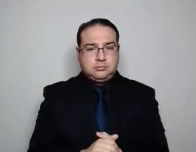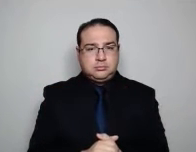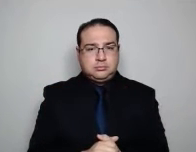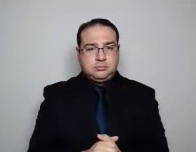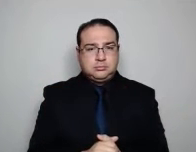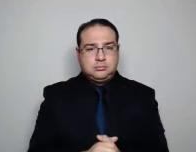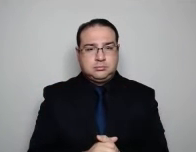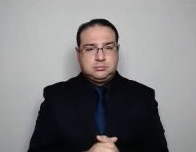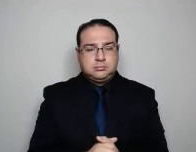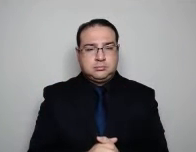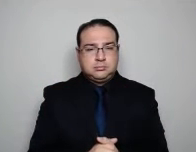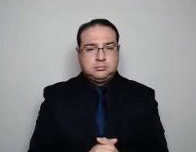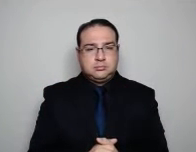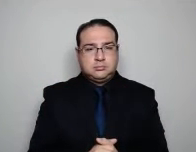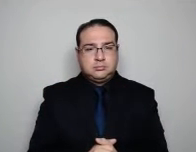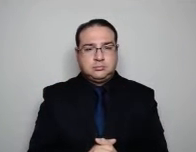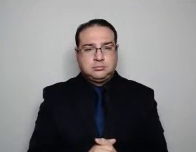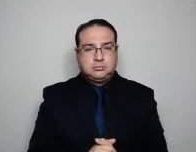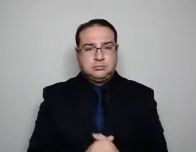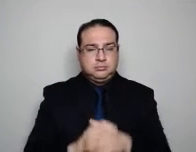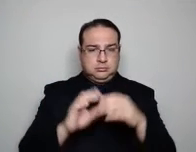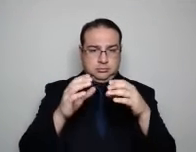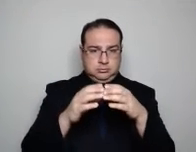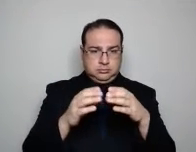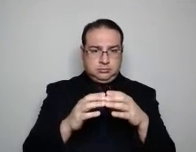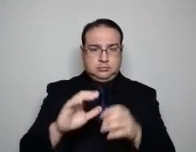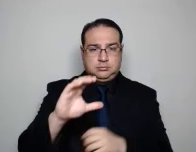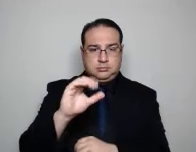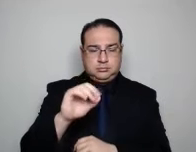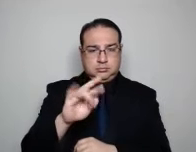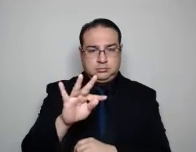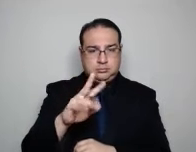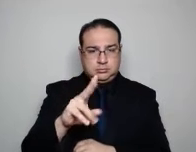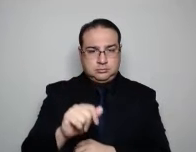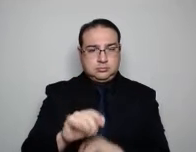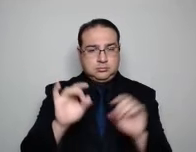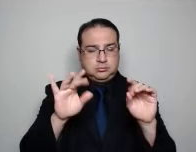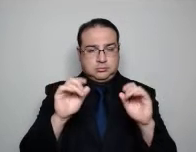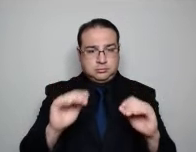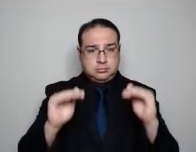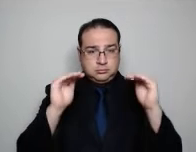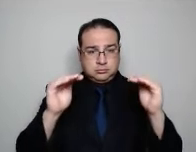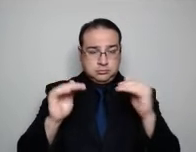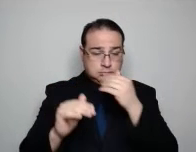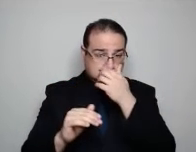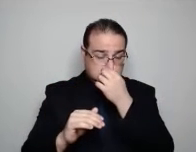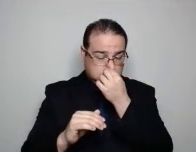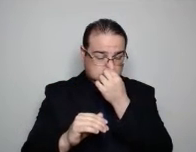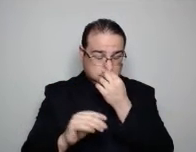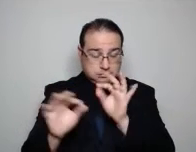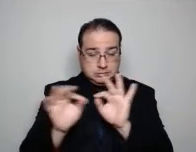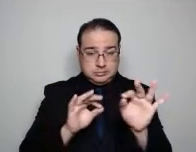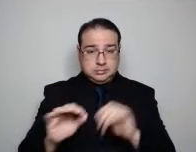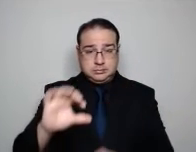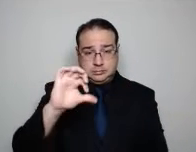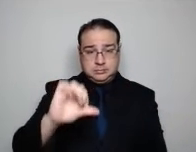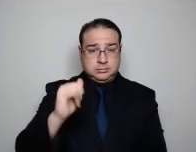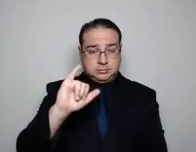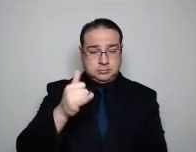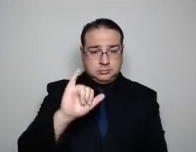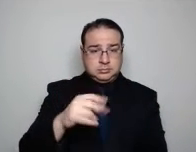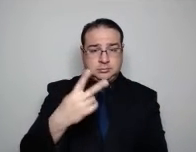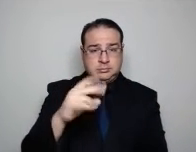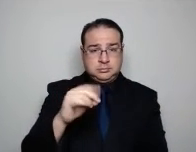da cooperativa, assembleia geral ordinária, certo? realizado em 9 de janeiro de 2019, que